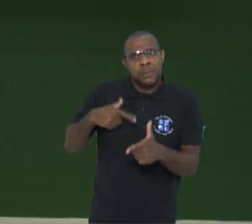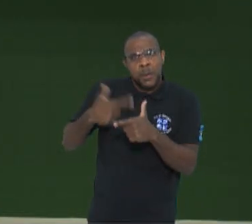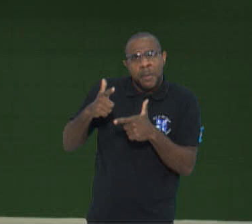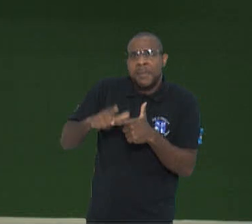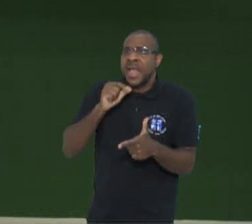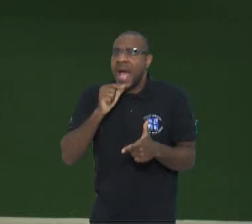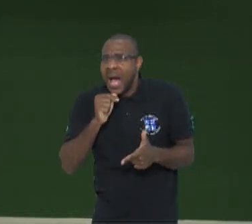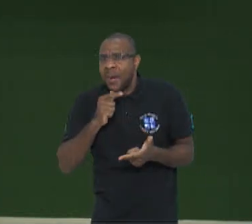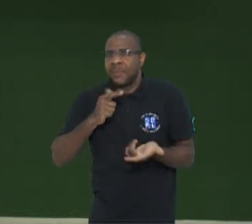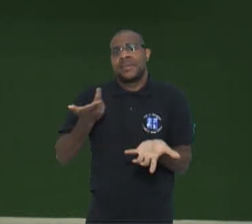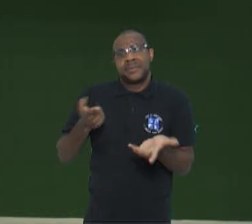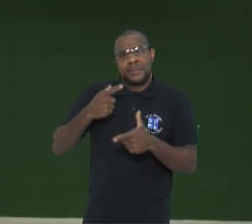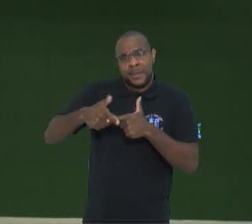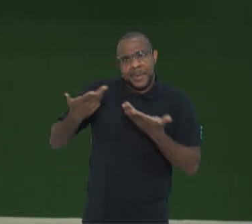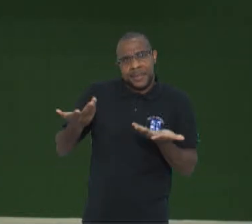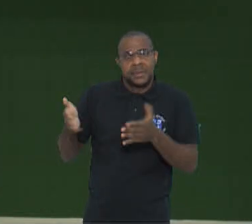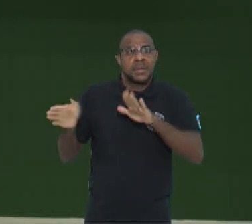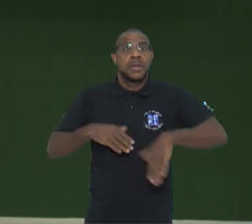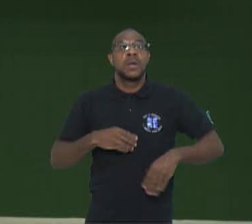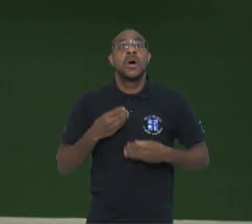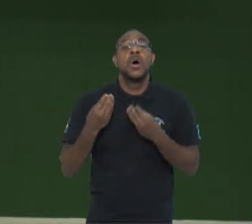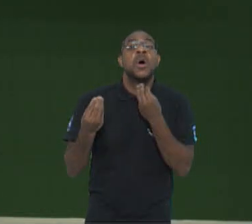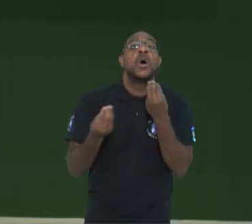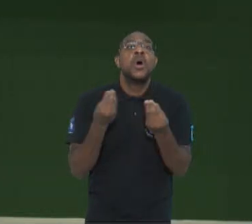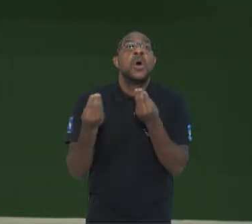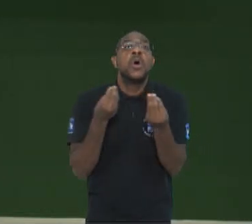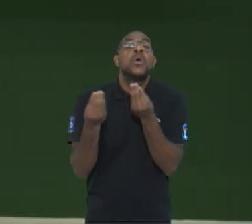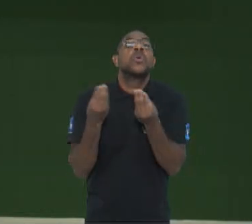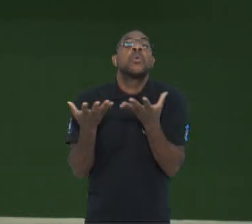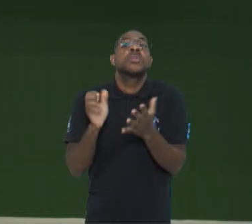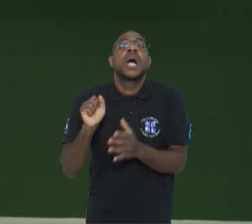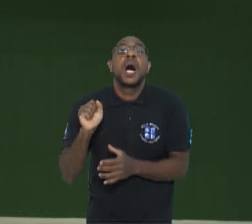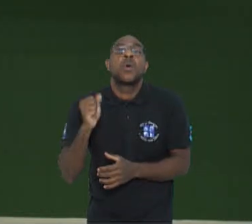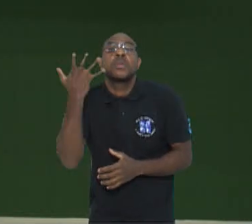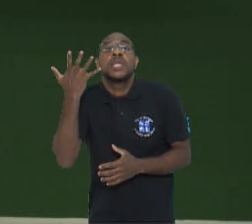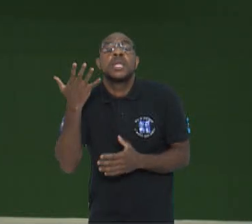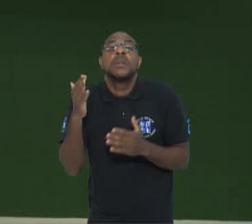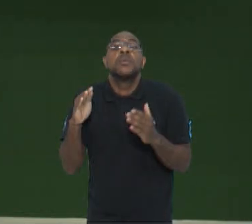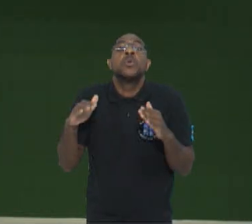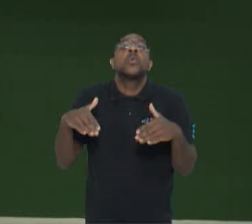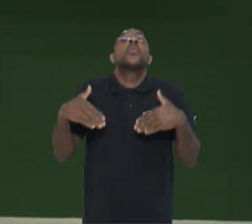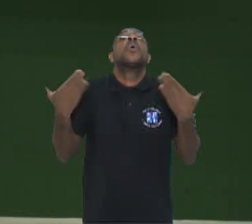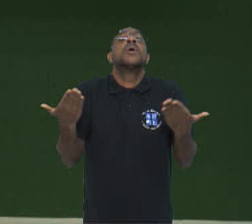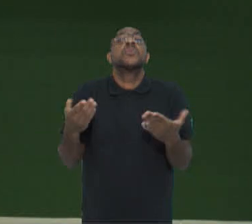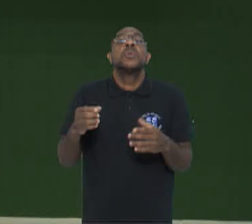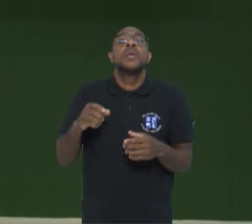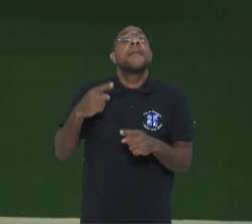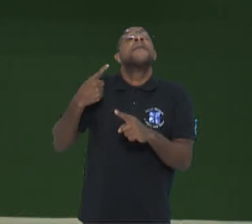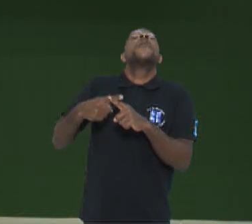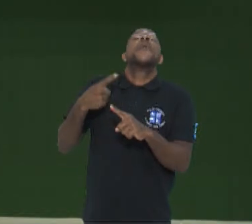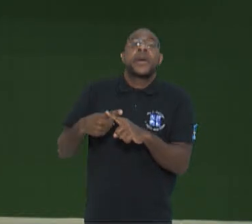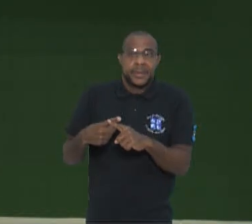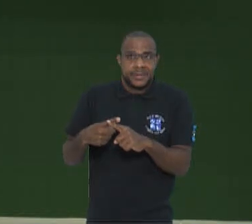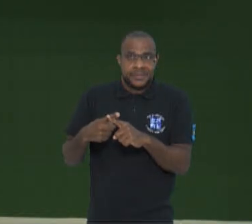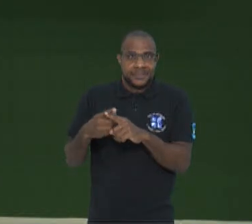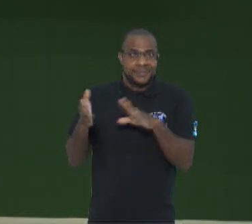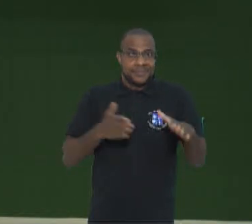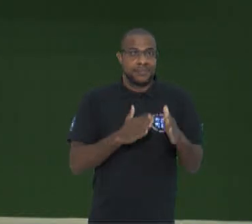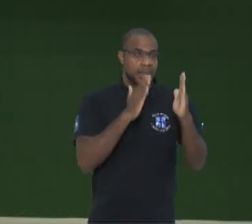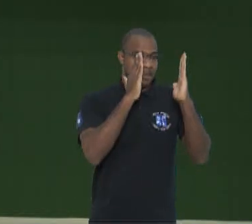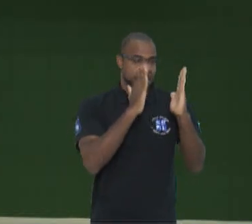é. Como que isso está se dando, está acontecendo, quando e por quê? Lembram que